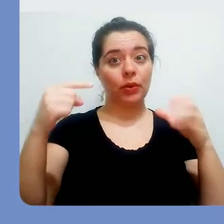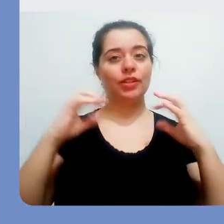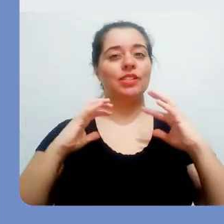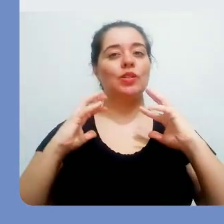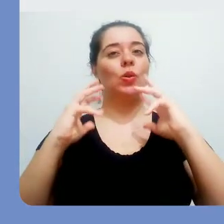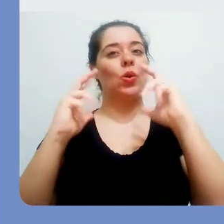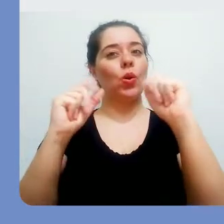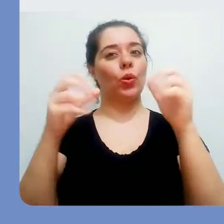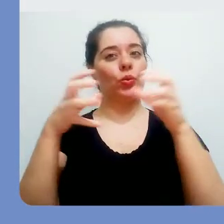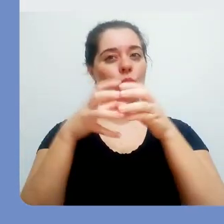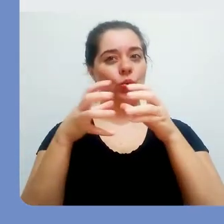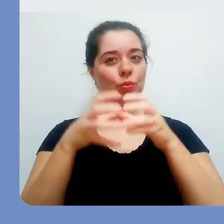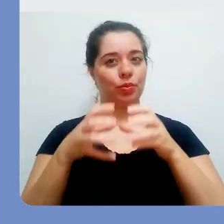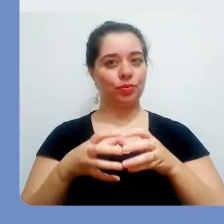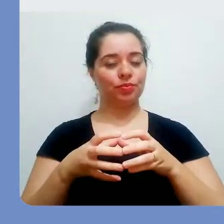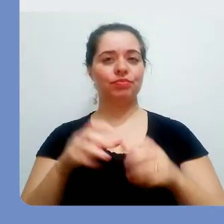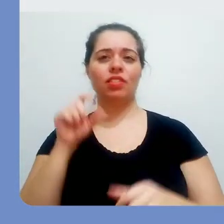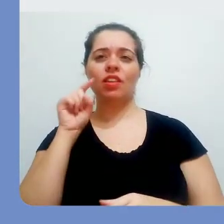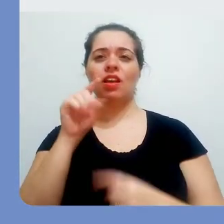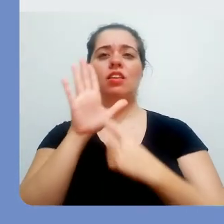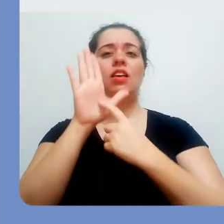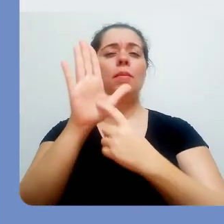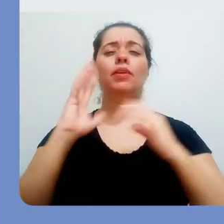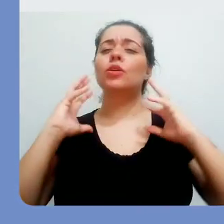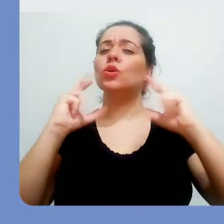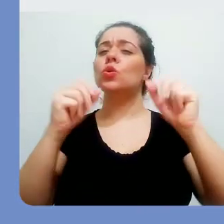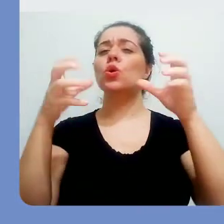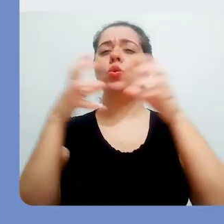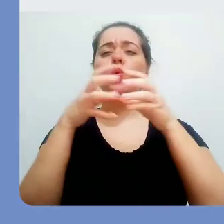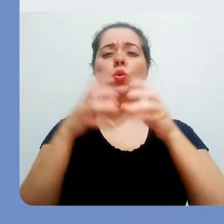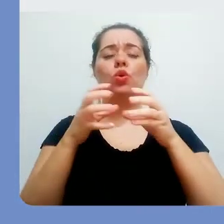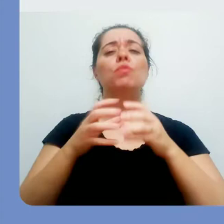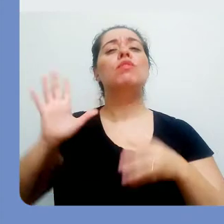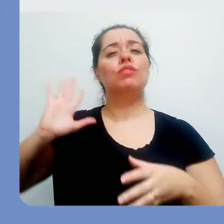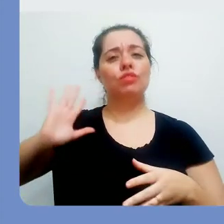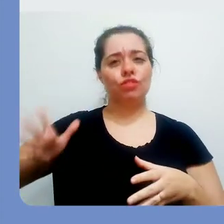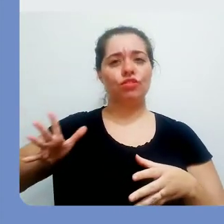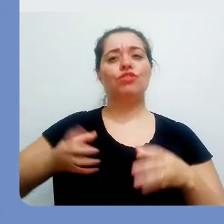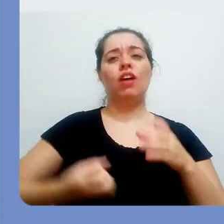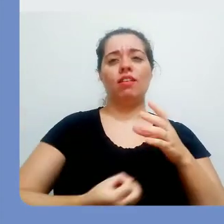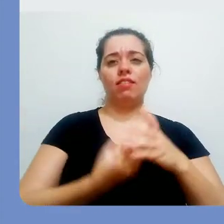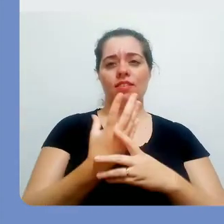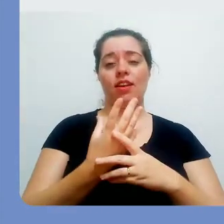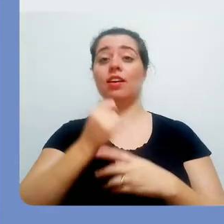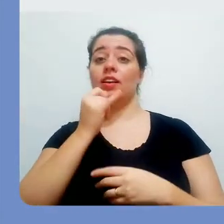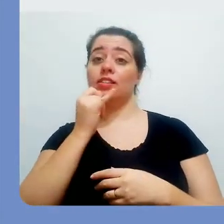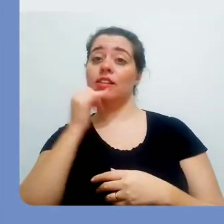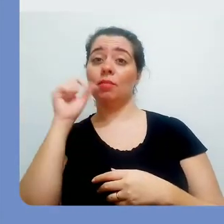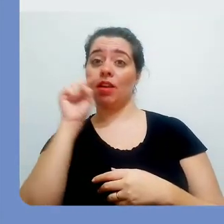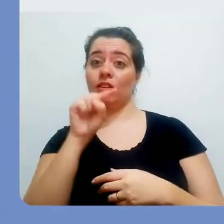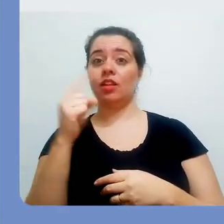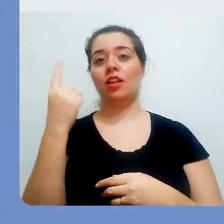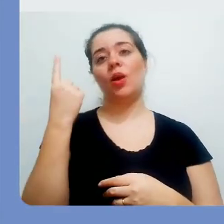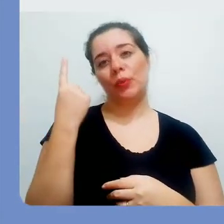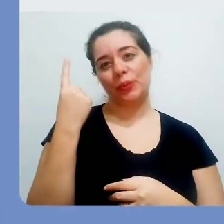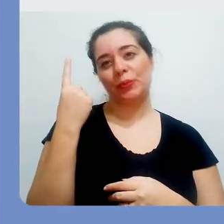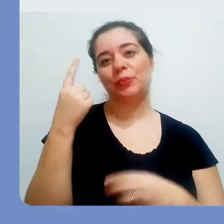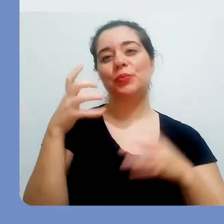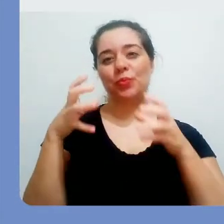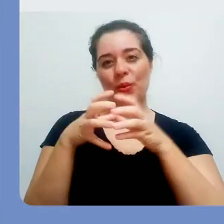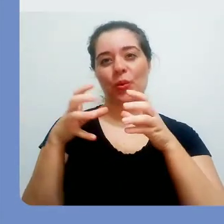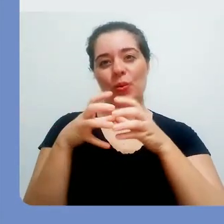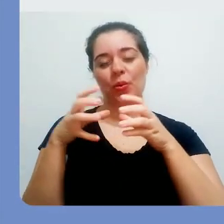todos os grupos. Então aqui vai aparecer todos os grupos que eu já tenho cadastrado. Neste caso aqui eu tenho apenas um, o